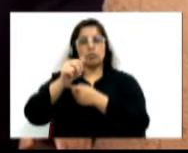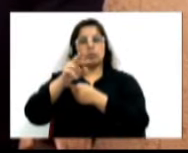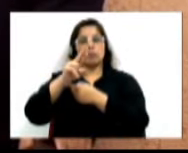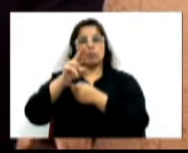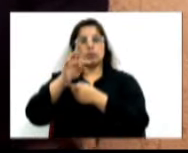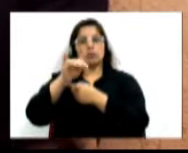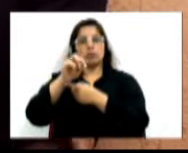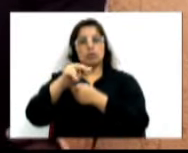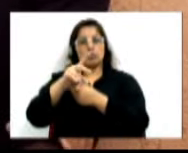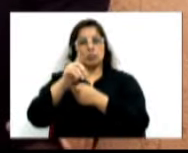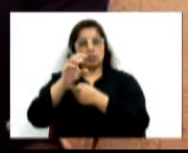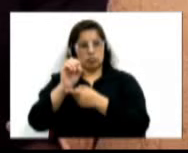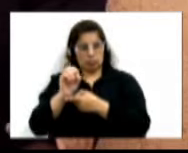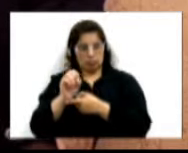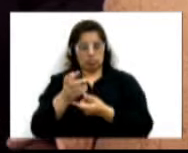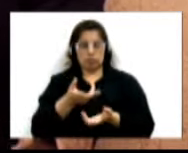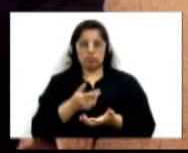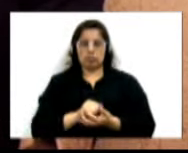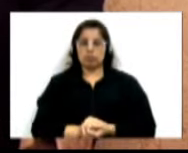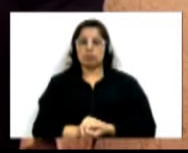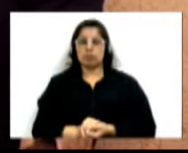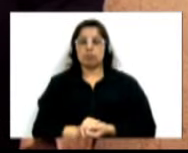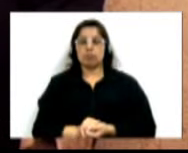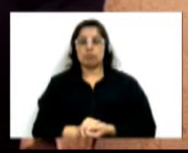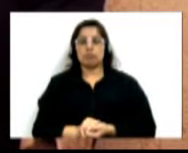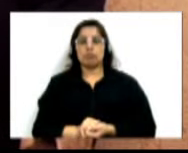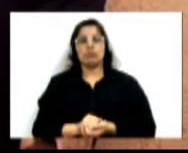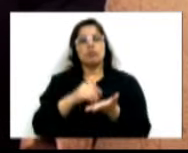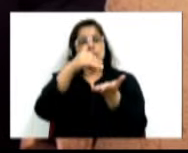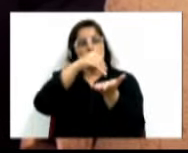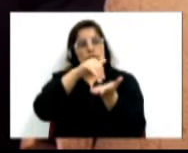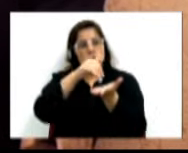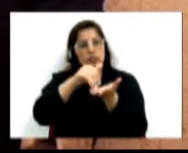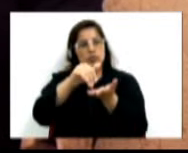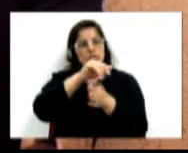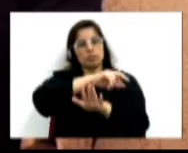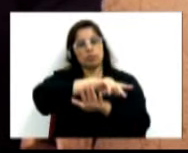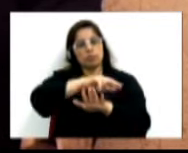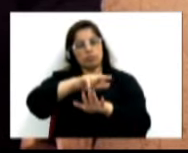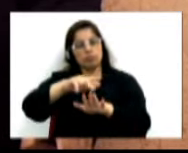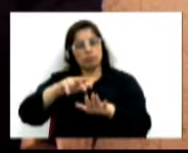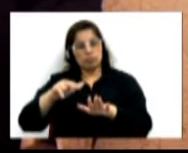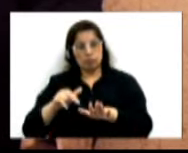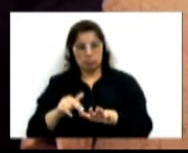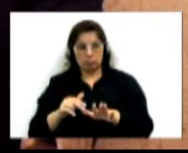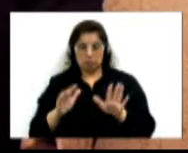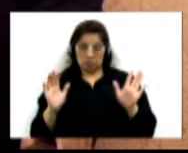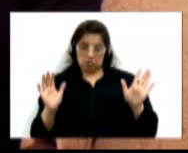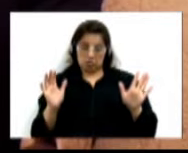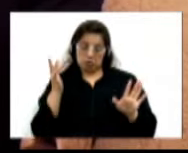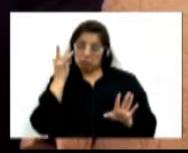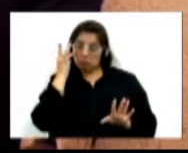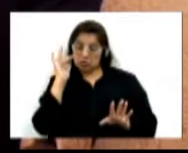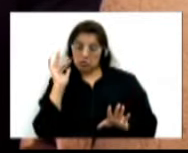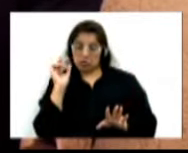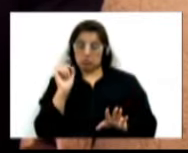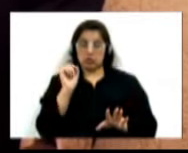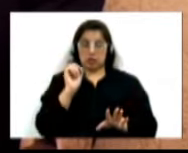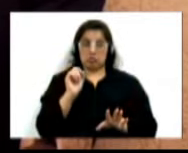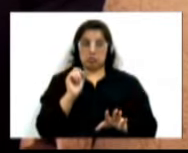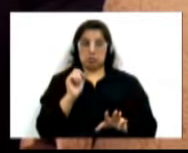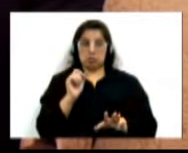o então secretário Raul Nilson. Tirando o Luizinho, que não foi condenado ainda por